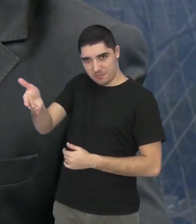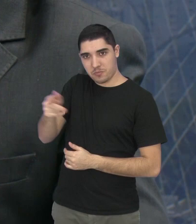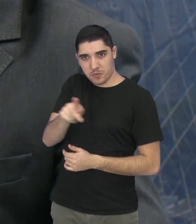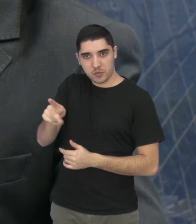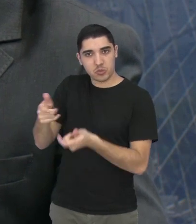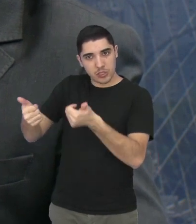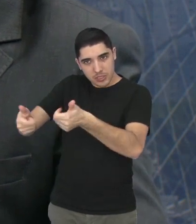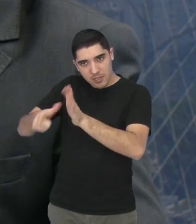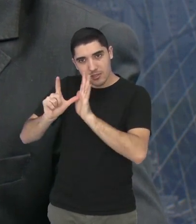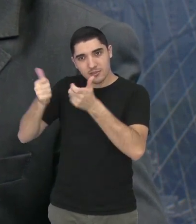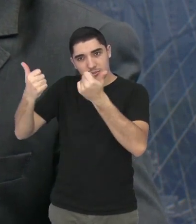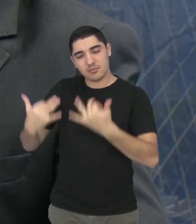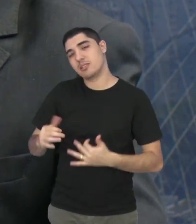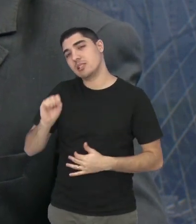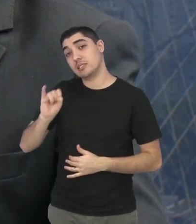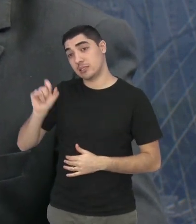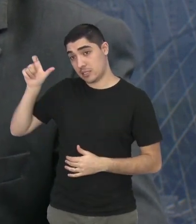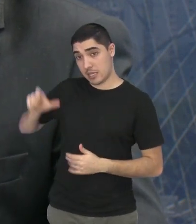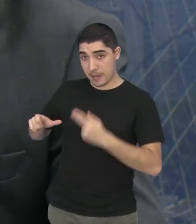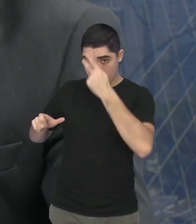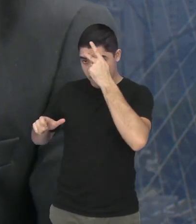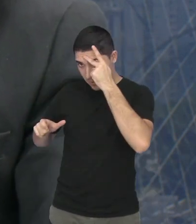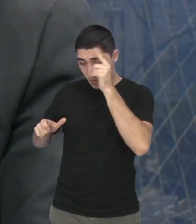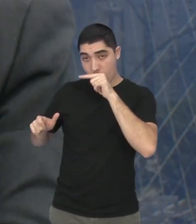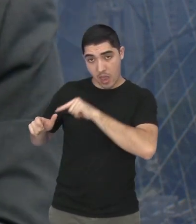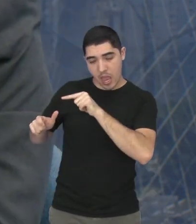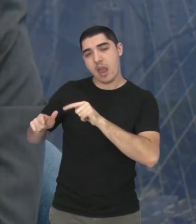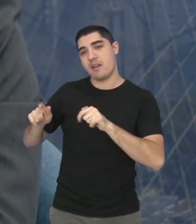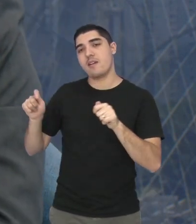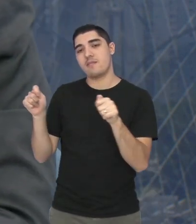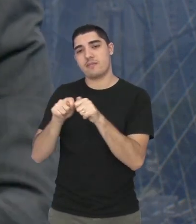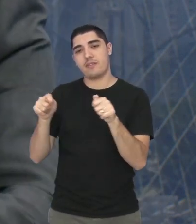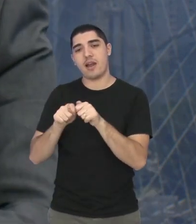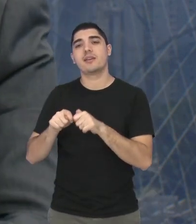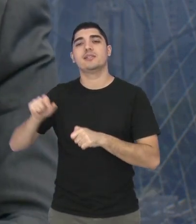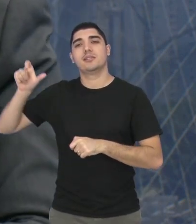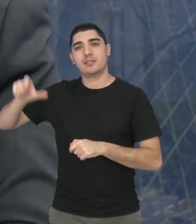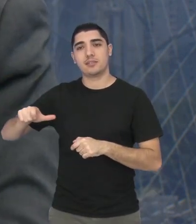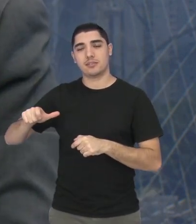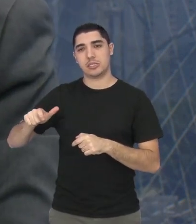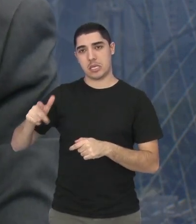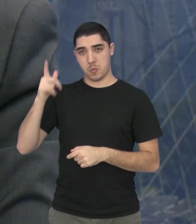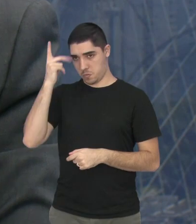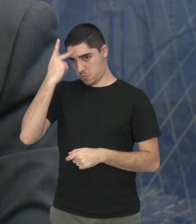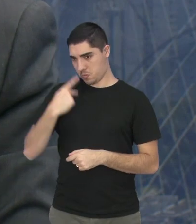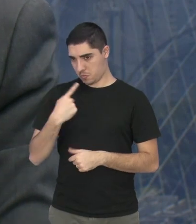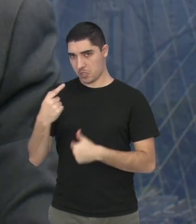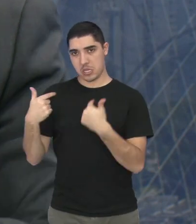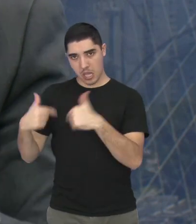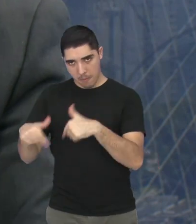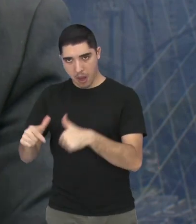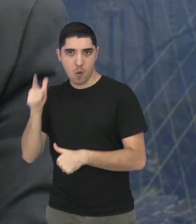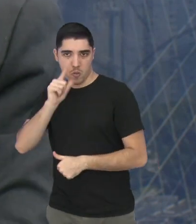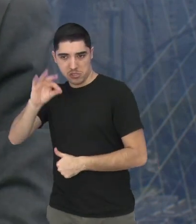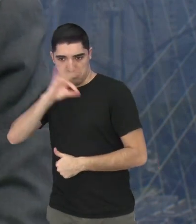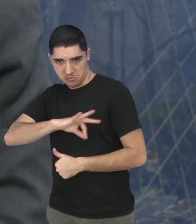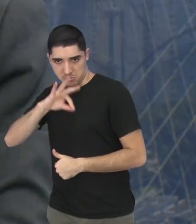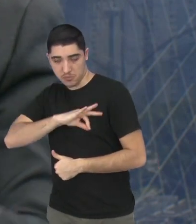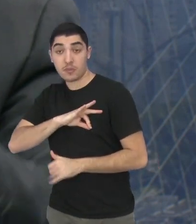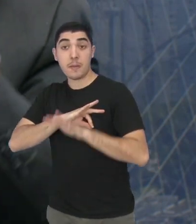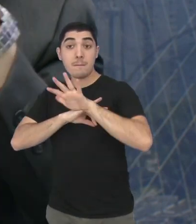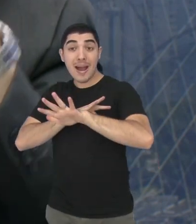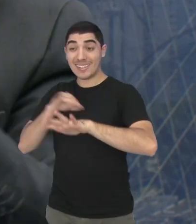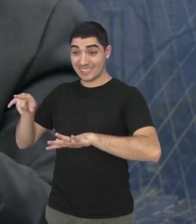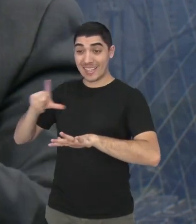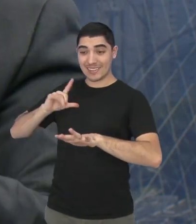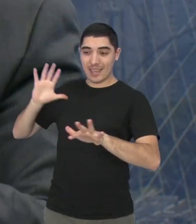começo, se o indivíduo ele produz autonomamente, tem a fonte de renda dele, trabalha só para si, mas